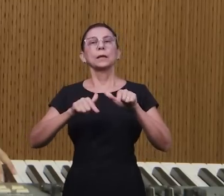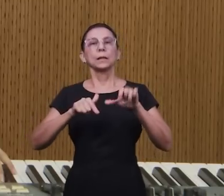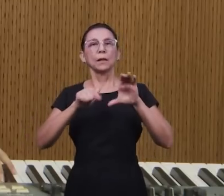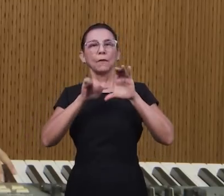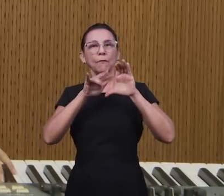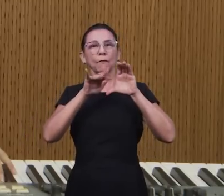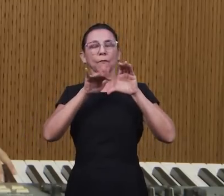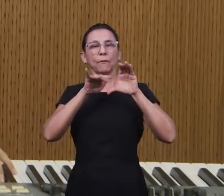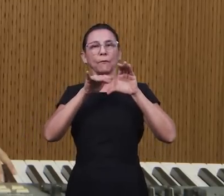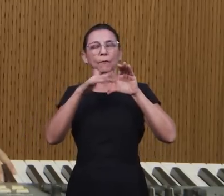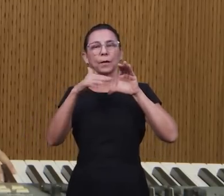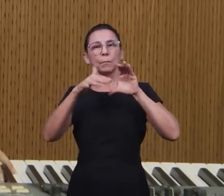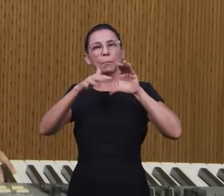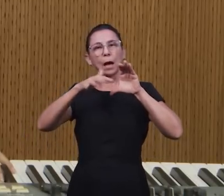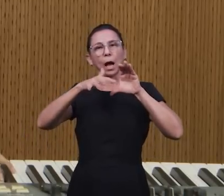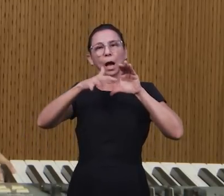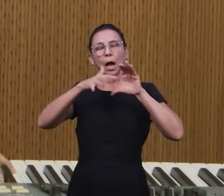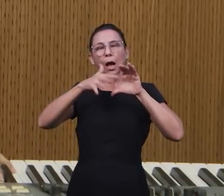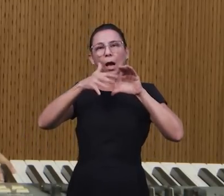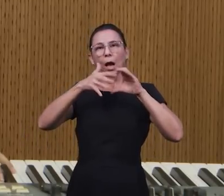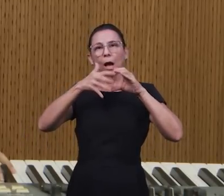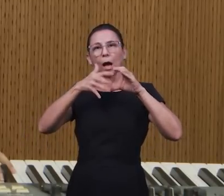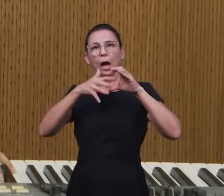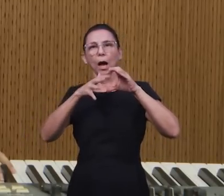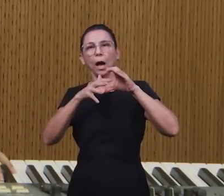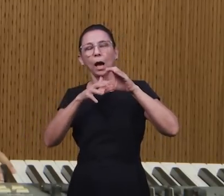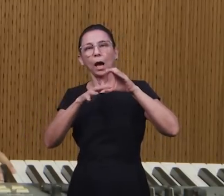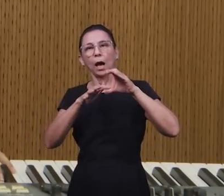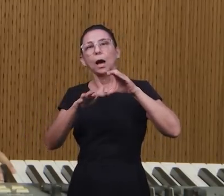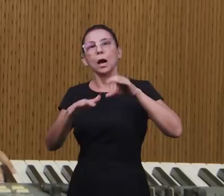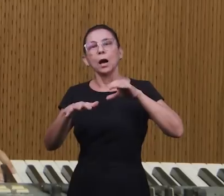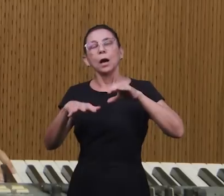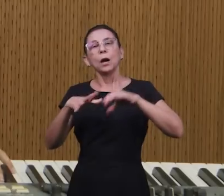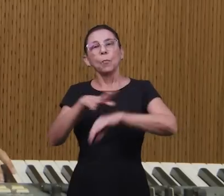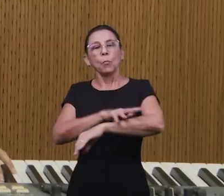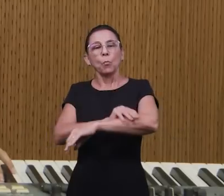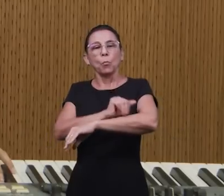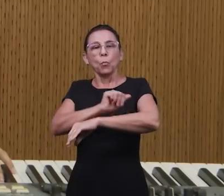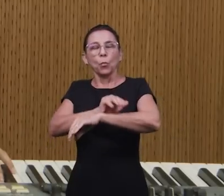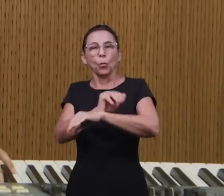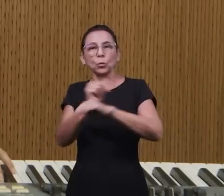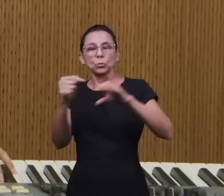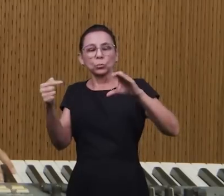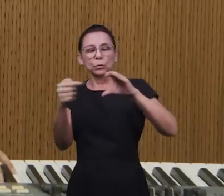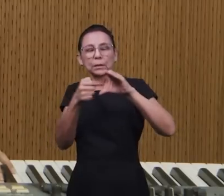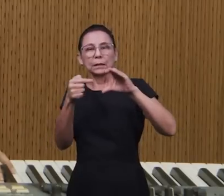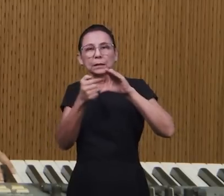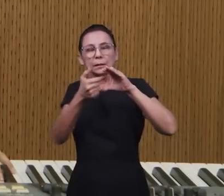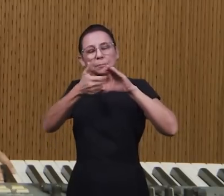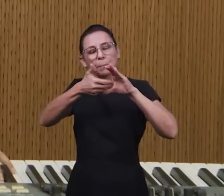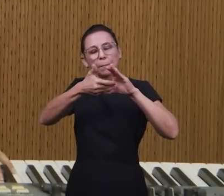das pregas, a movimentação muscular das pregas de forma mais